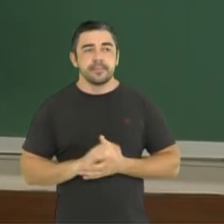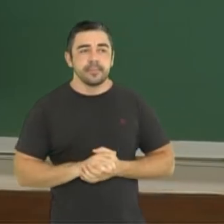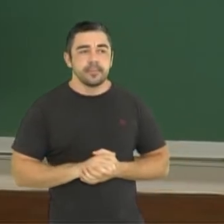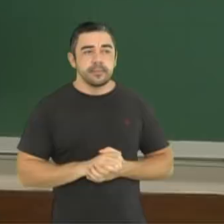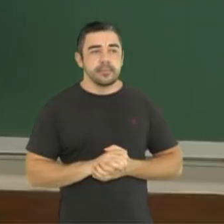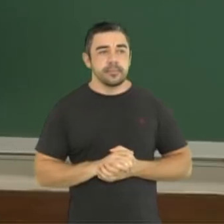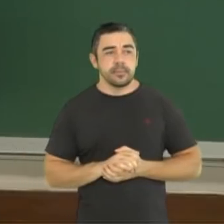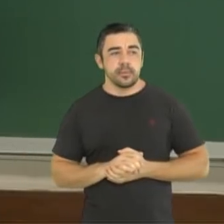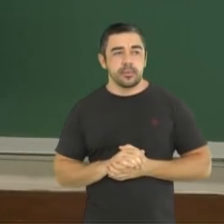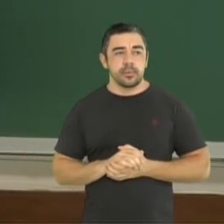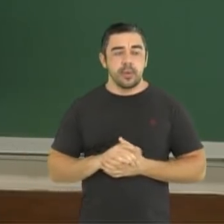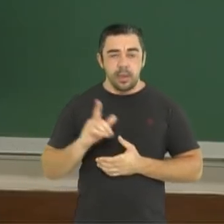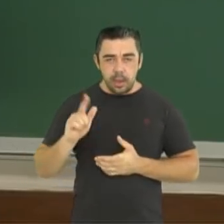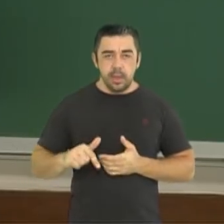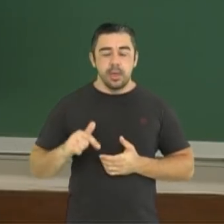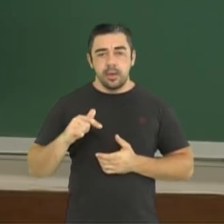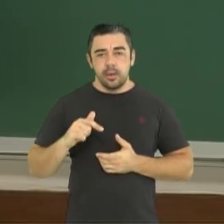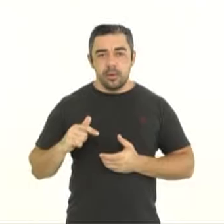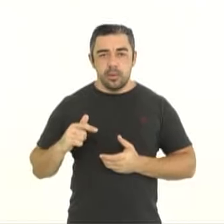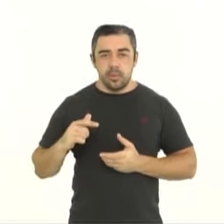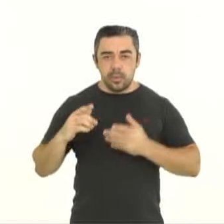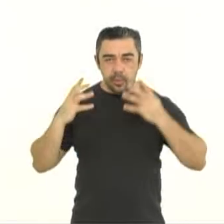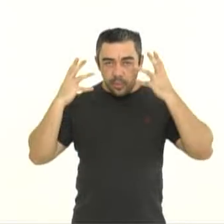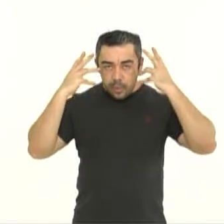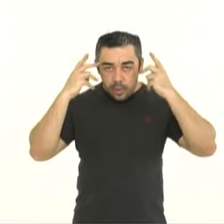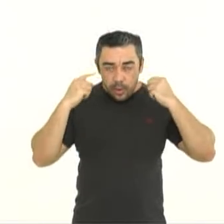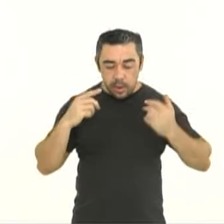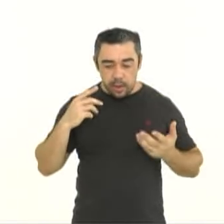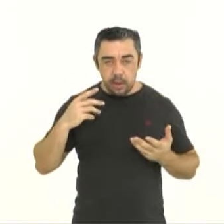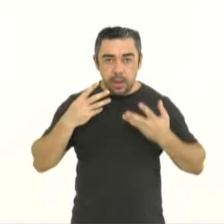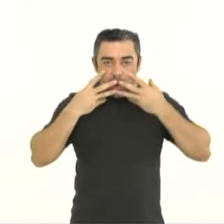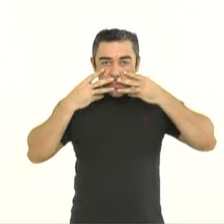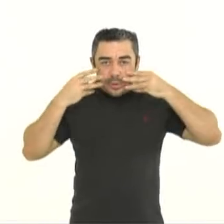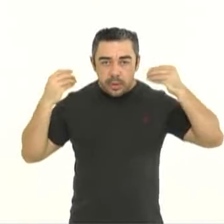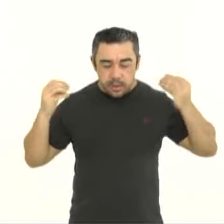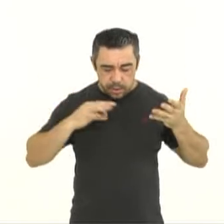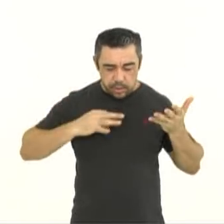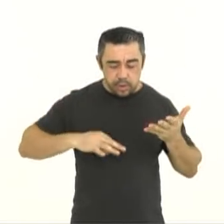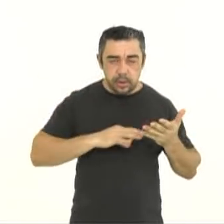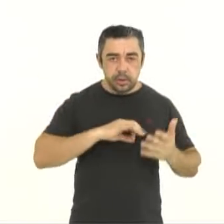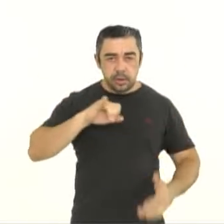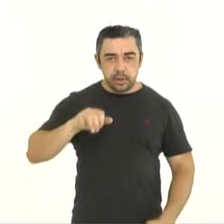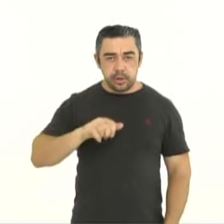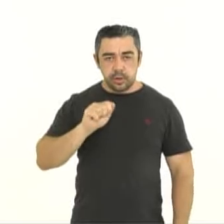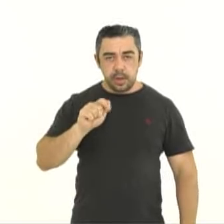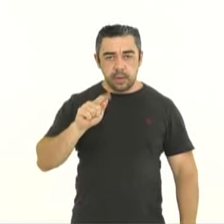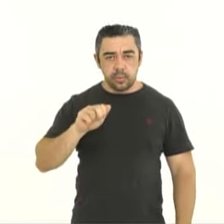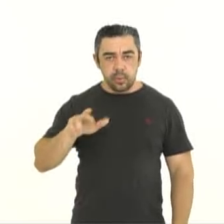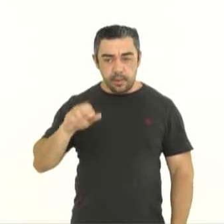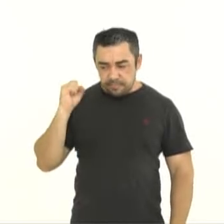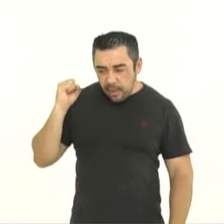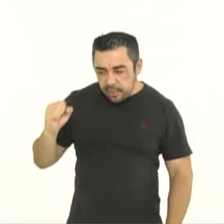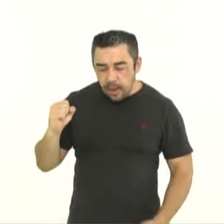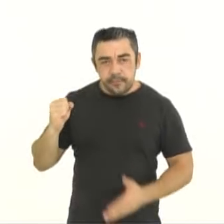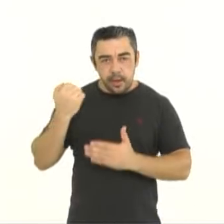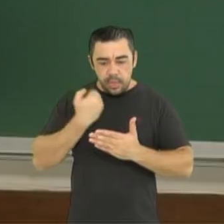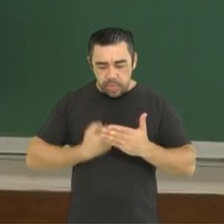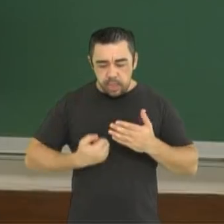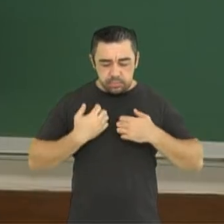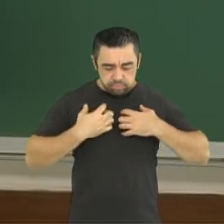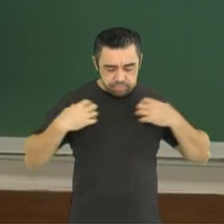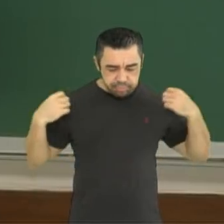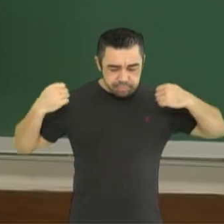era a pele de um jaguar. Né? Eles se vestiam realmente com a pele do jaguar. Por quê? Olha as penas novamente,